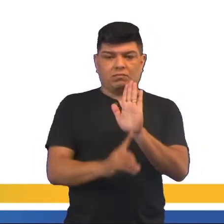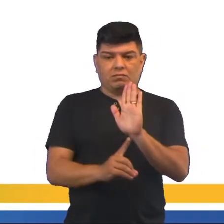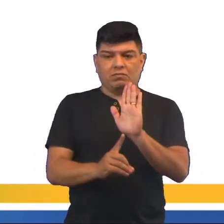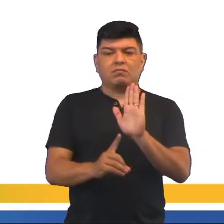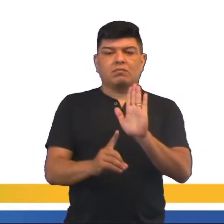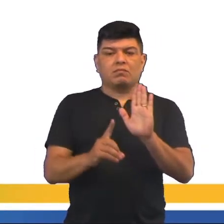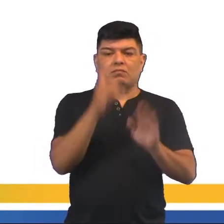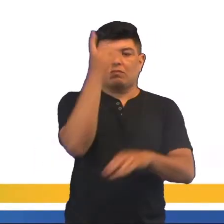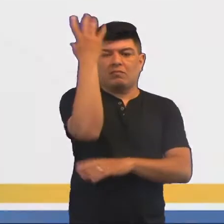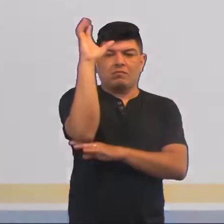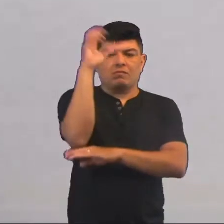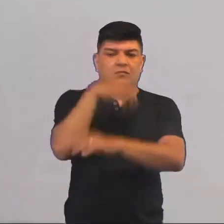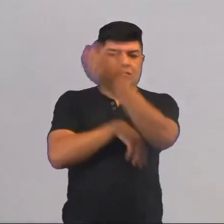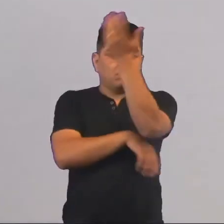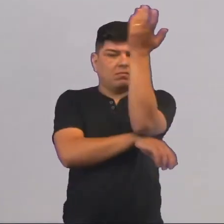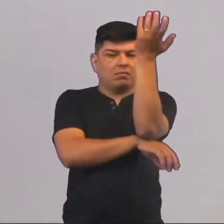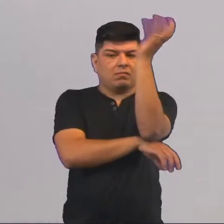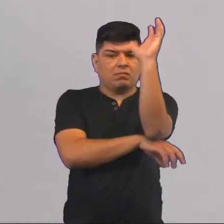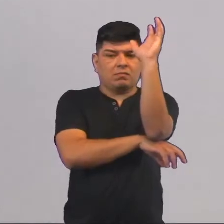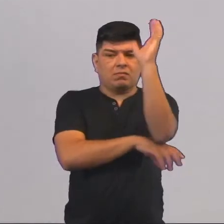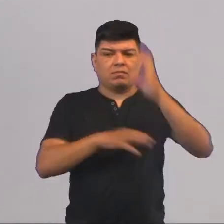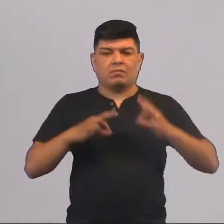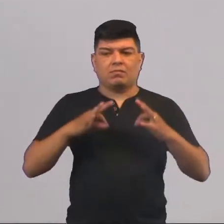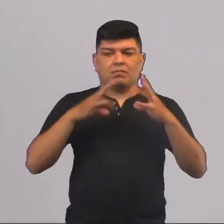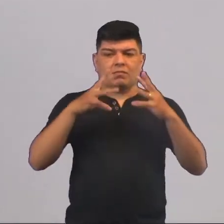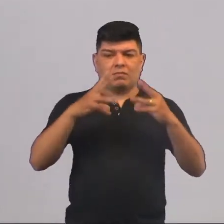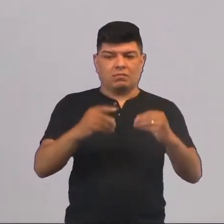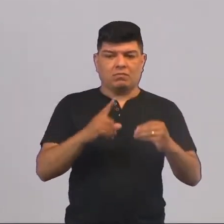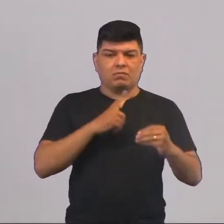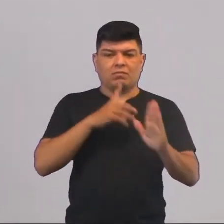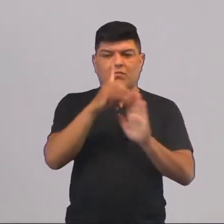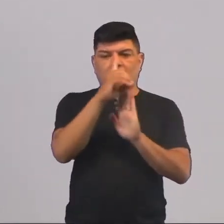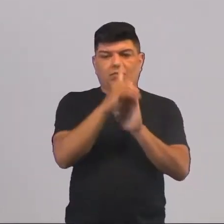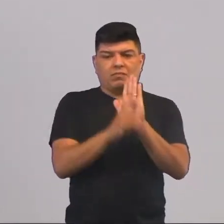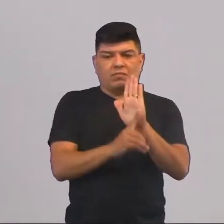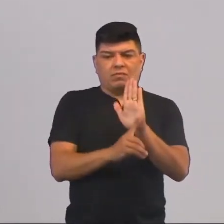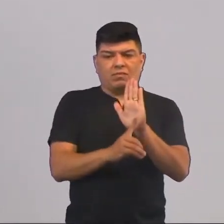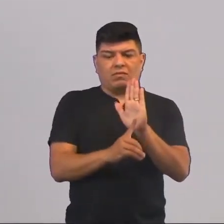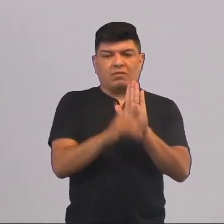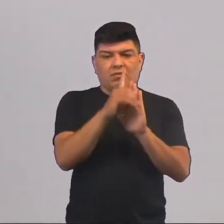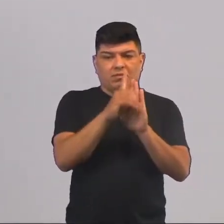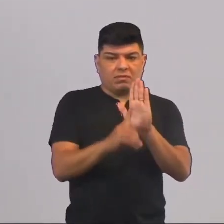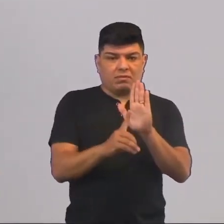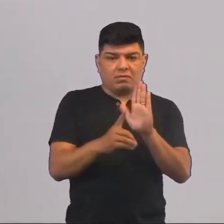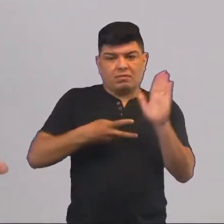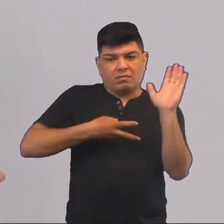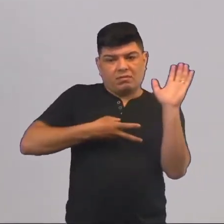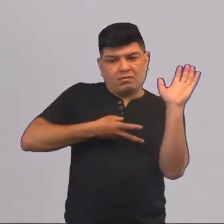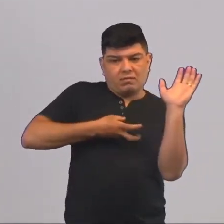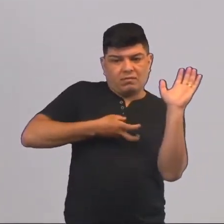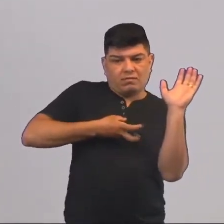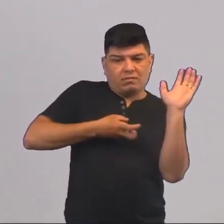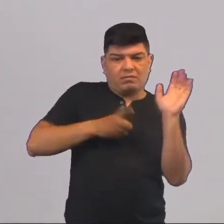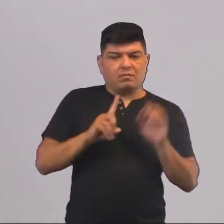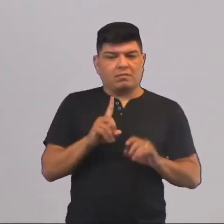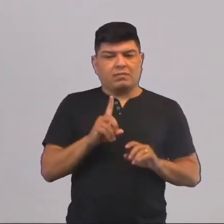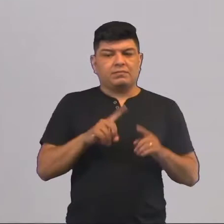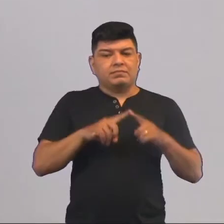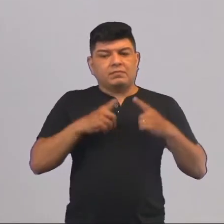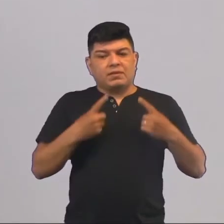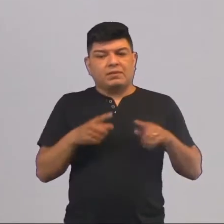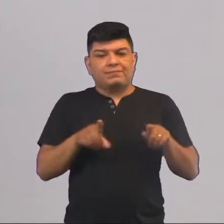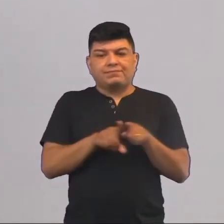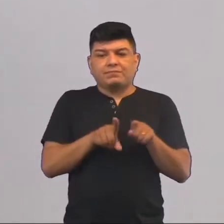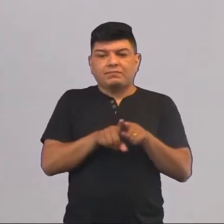meio ambiente. Só que esses todos terem direito, não é ter direito à exploração, mas ter